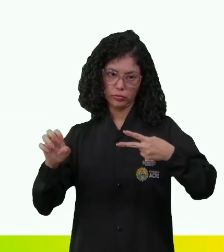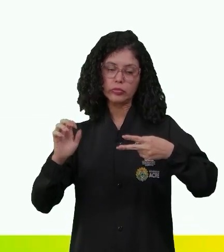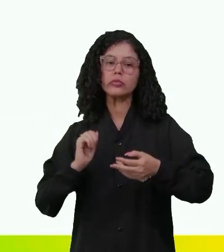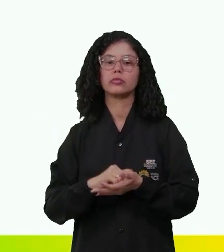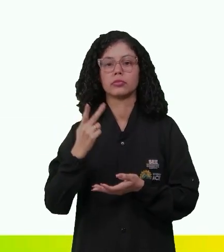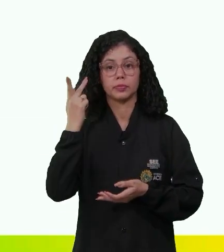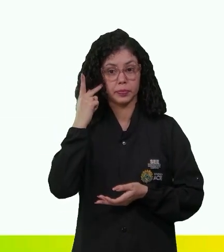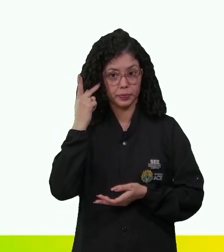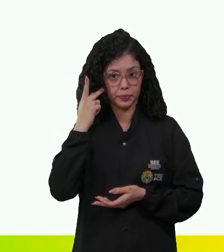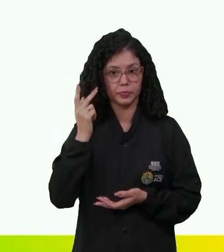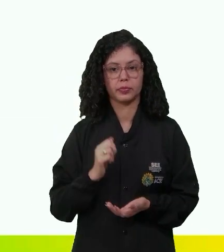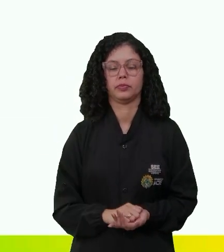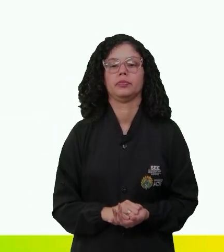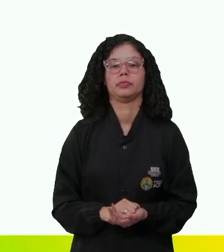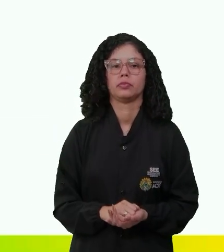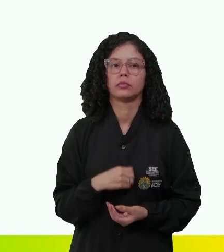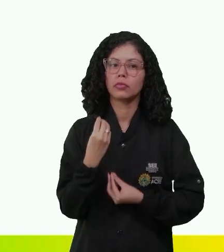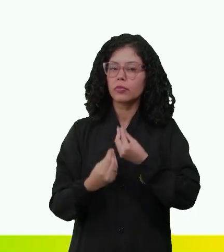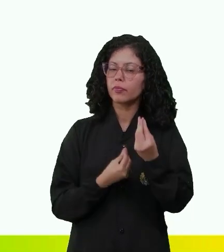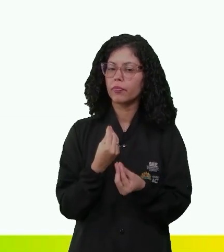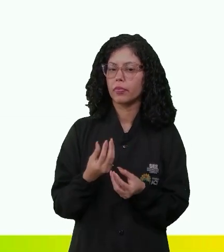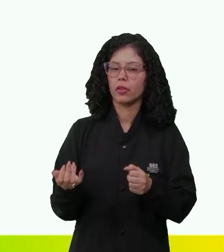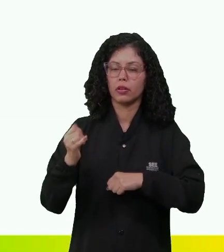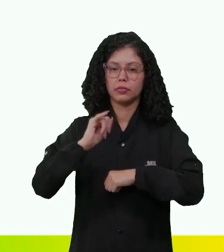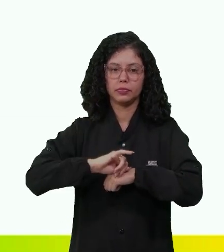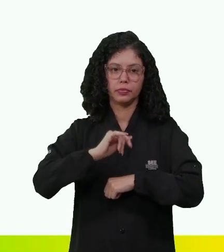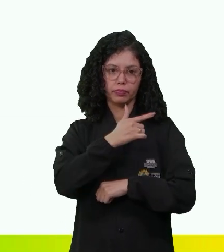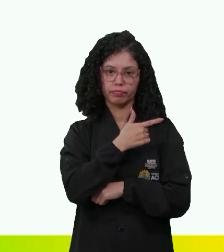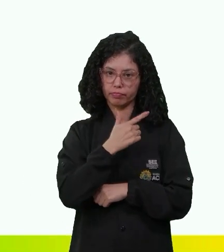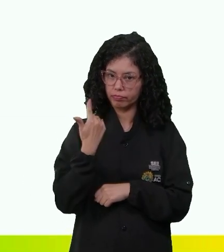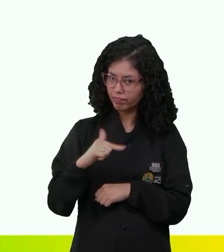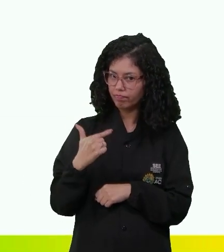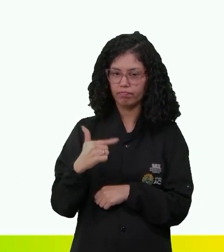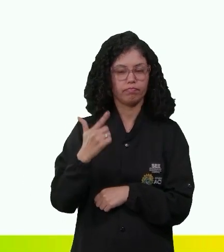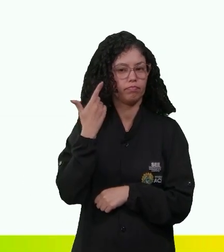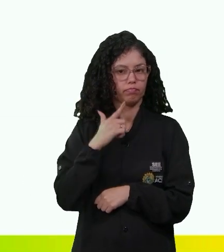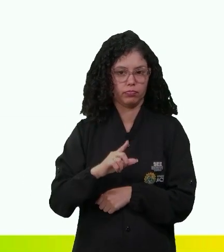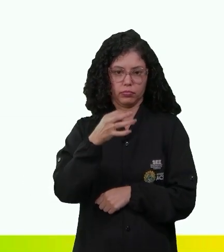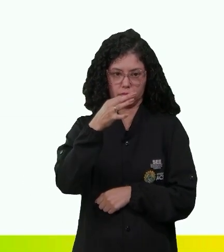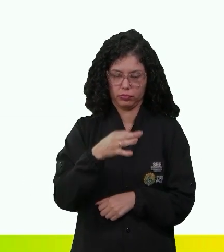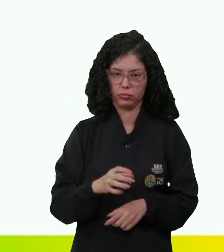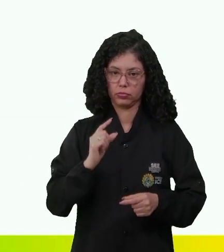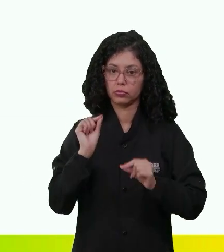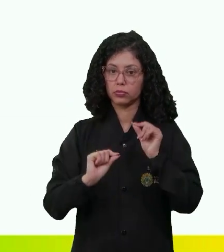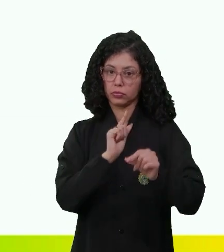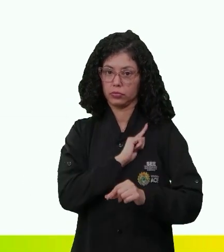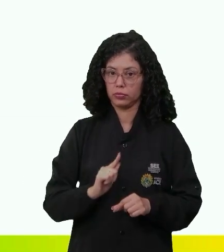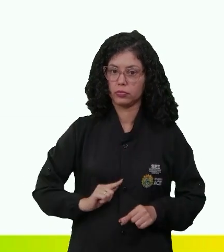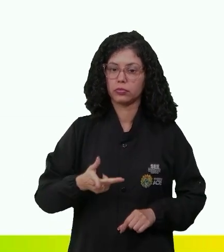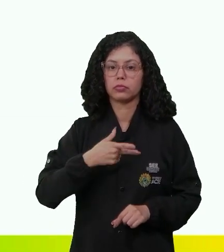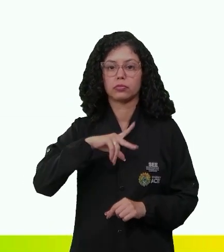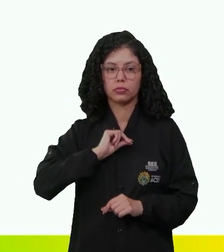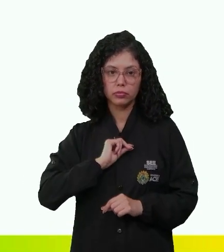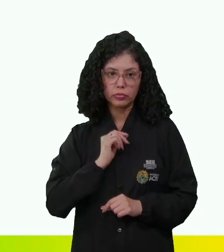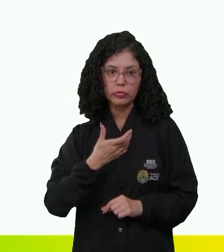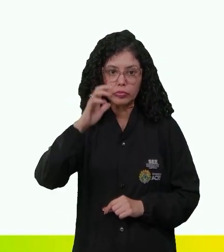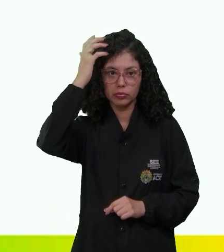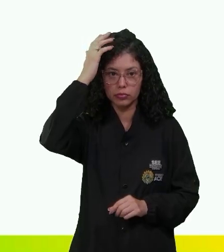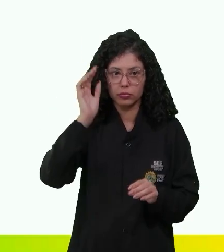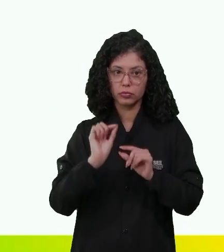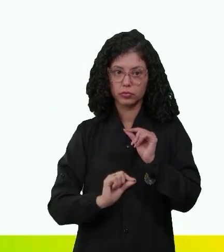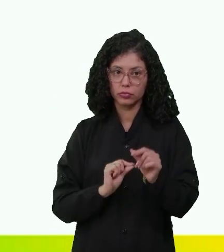de São Paulo. Como as capitanias não deram certo, o que o governo português fez, o que a coroa